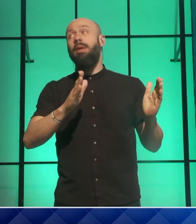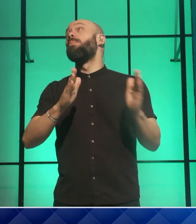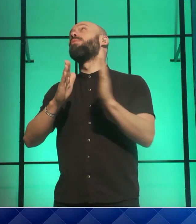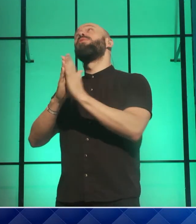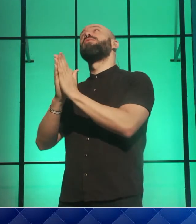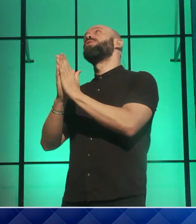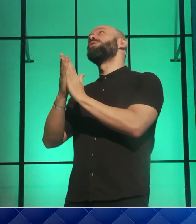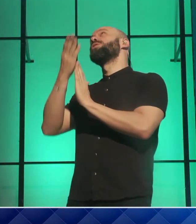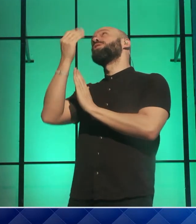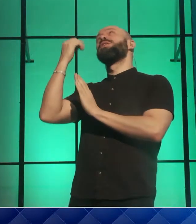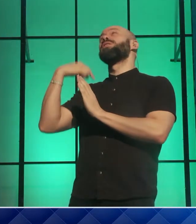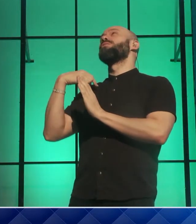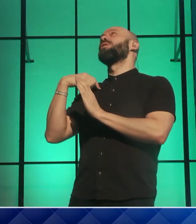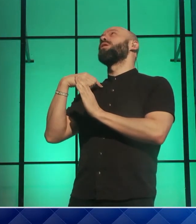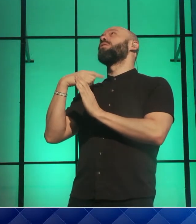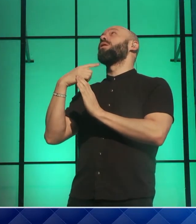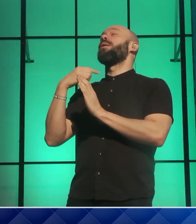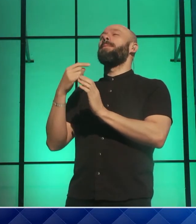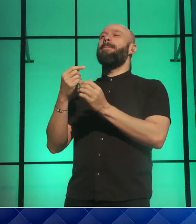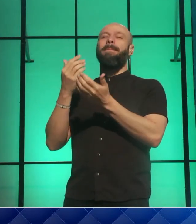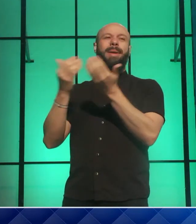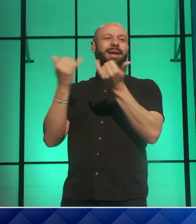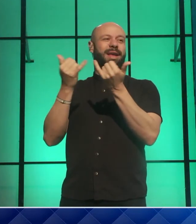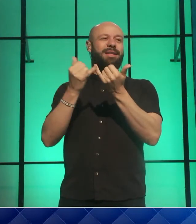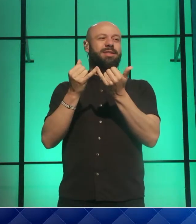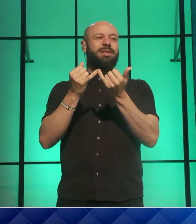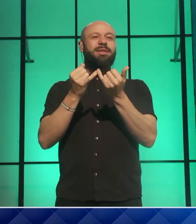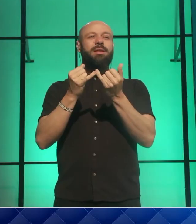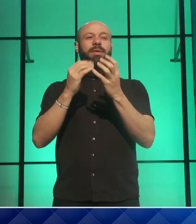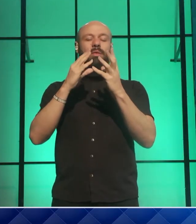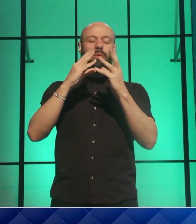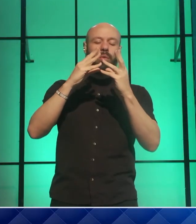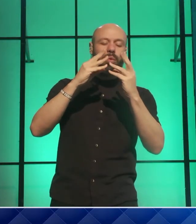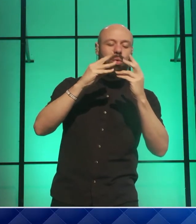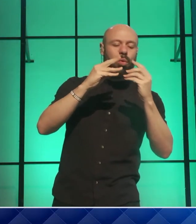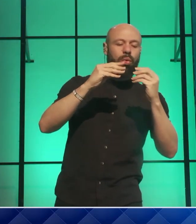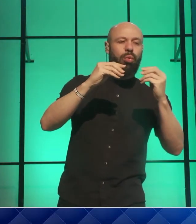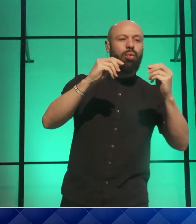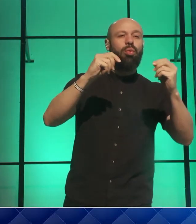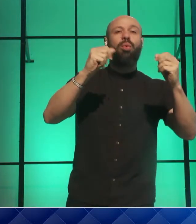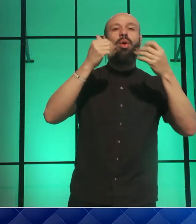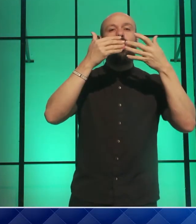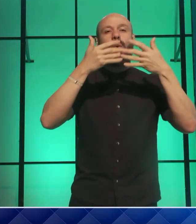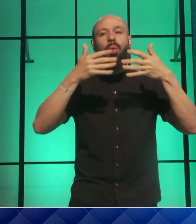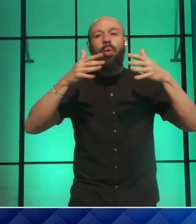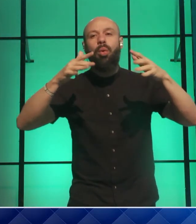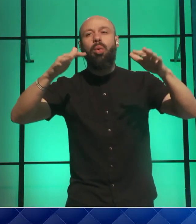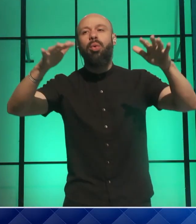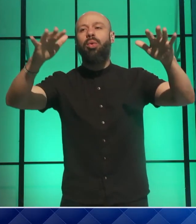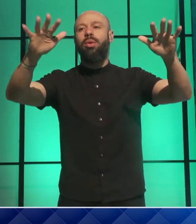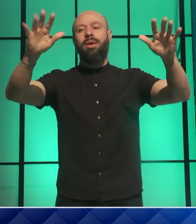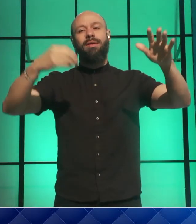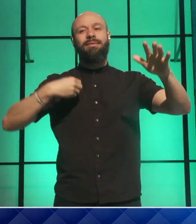como fumaça. Ainda ontem, conversando com um colega, um pastor,